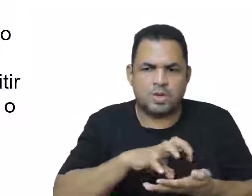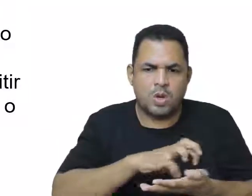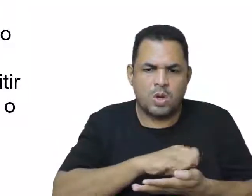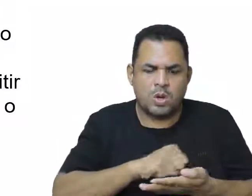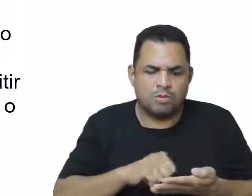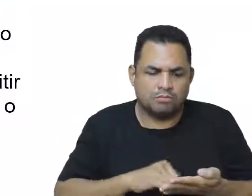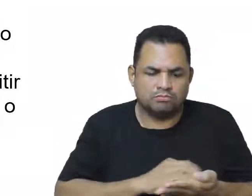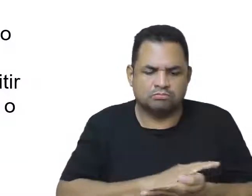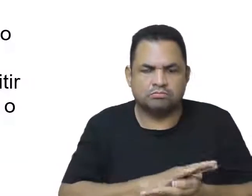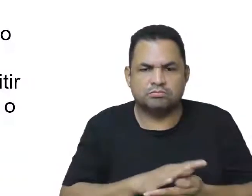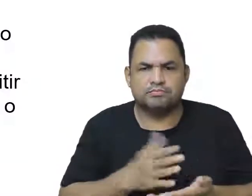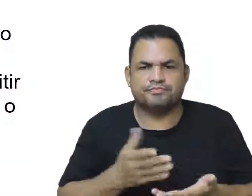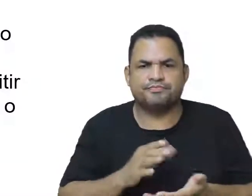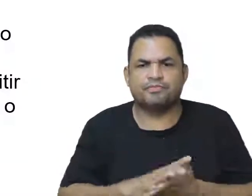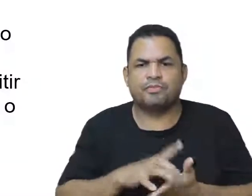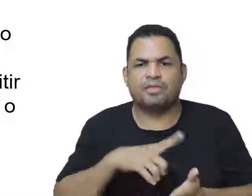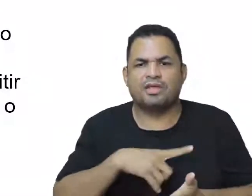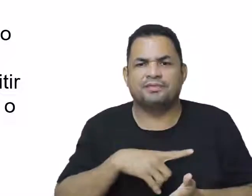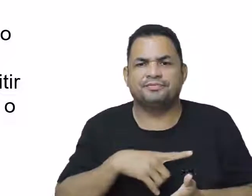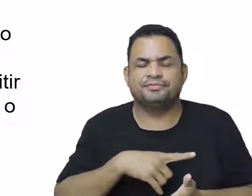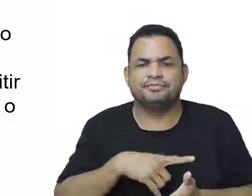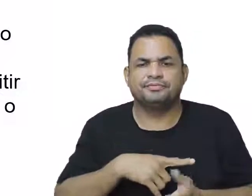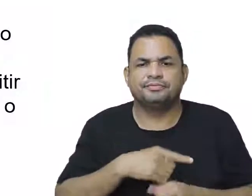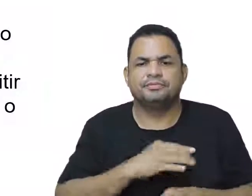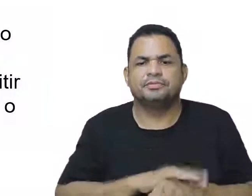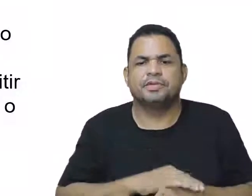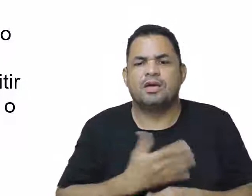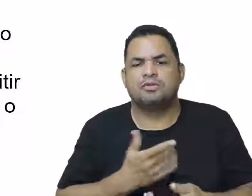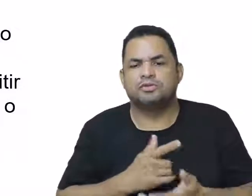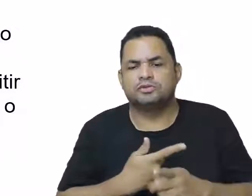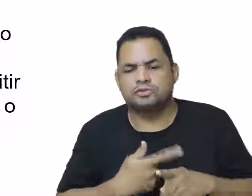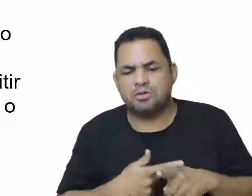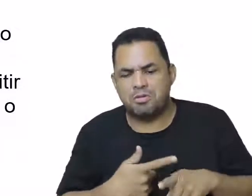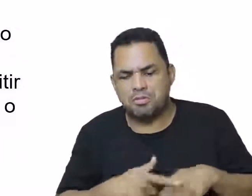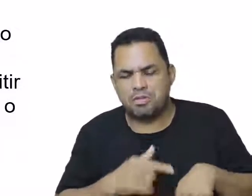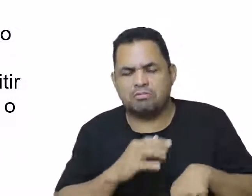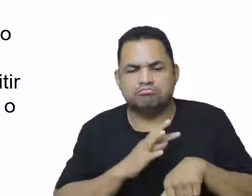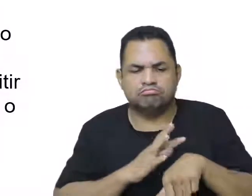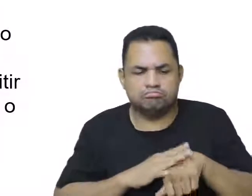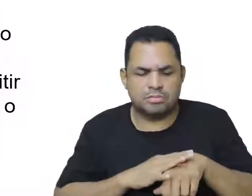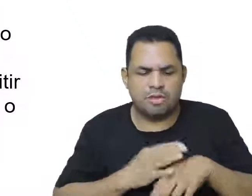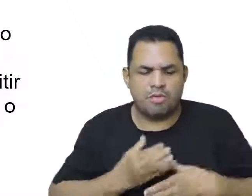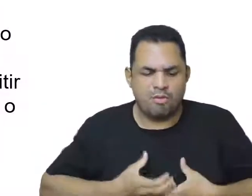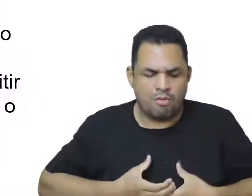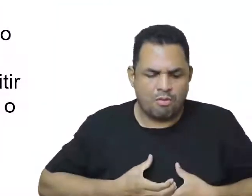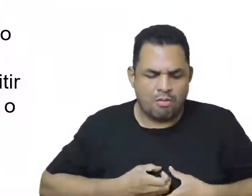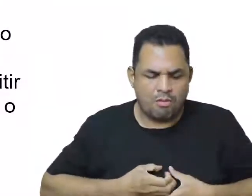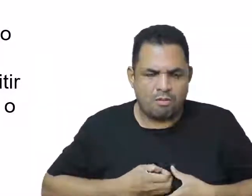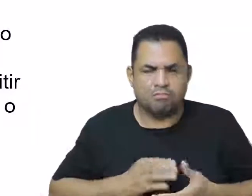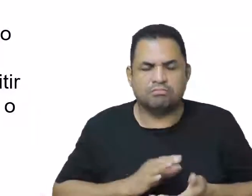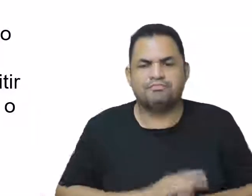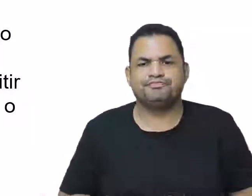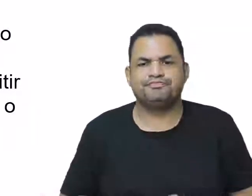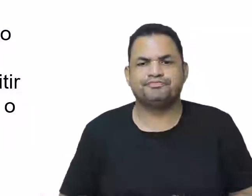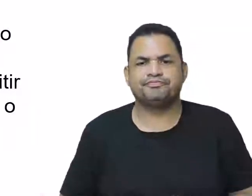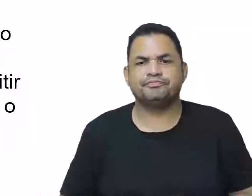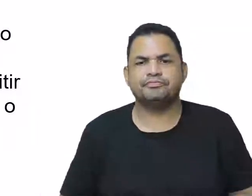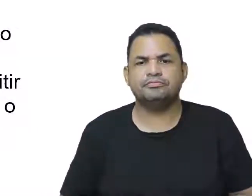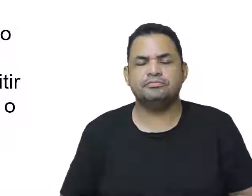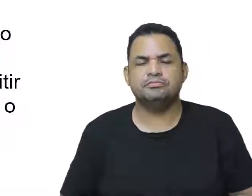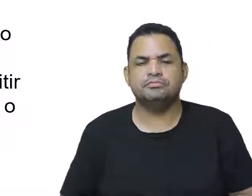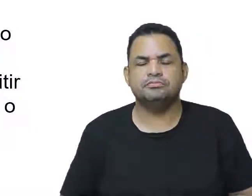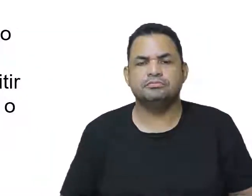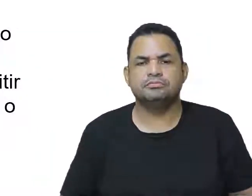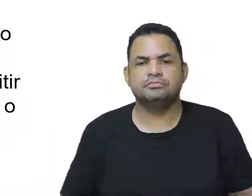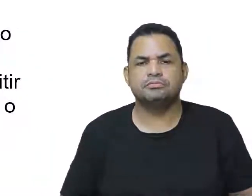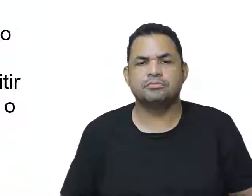do estômago. E isso vai causar aí as gastrites, enfim, aqueles problemas de estômago, úlceras, enfim. Entendeu? Então,